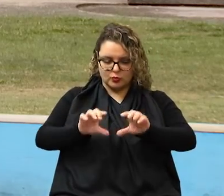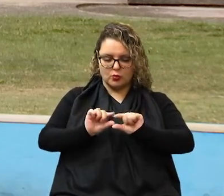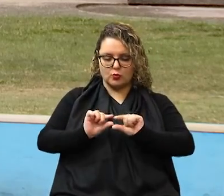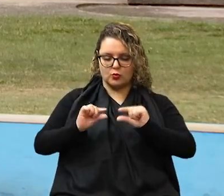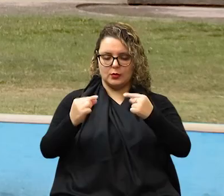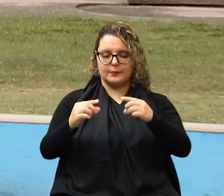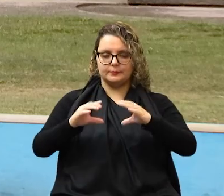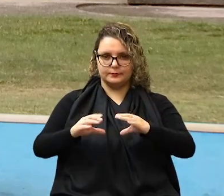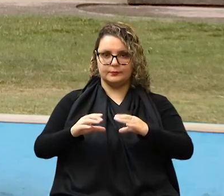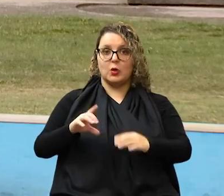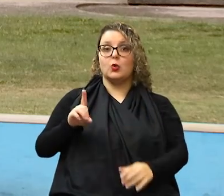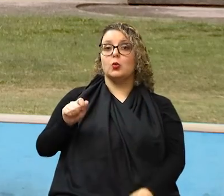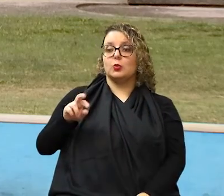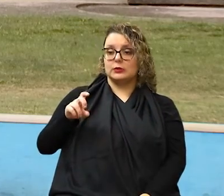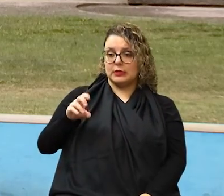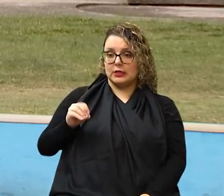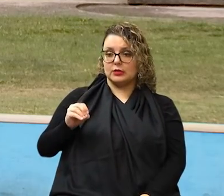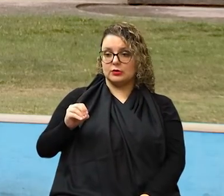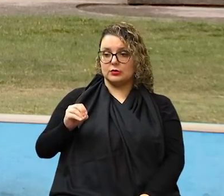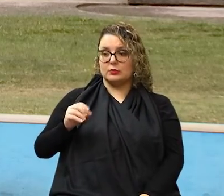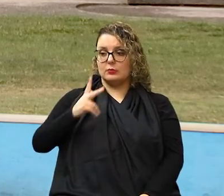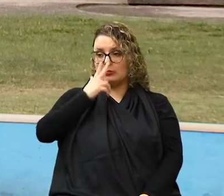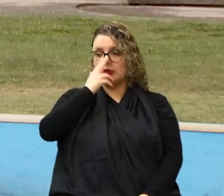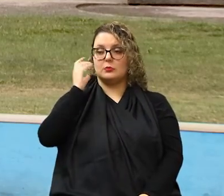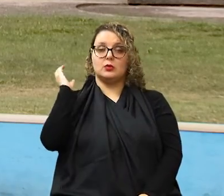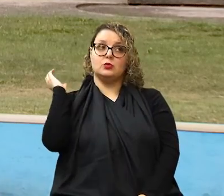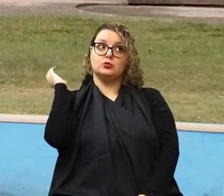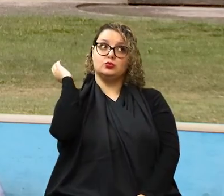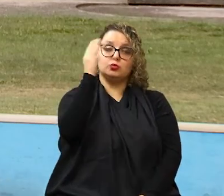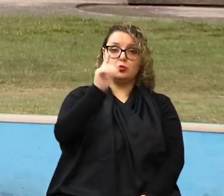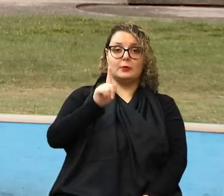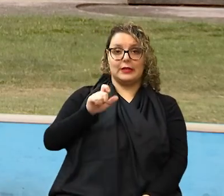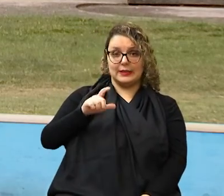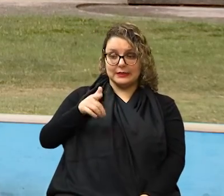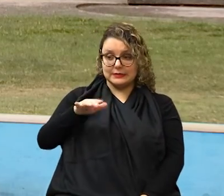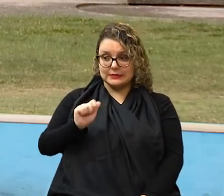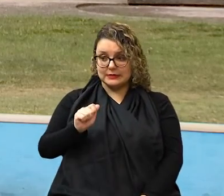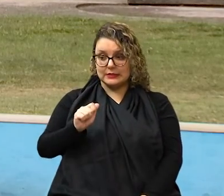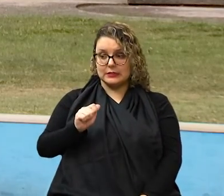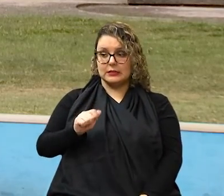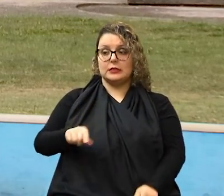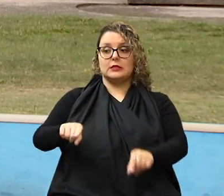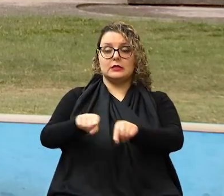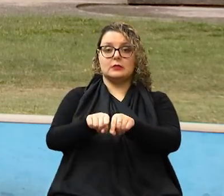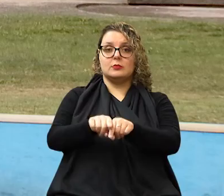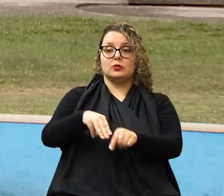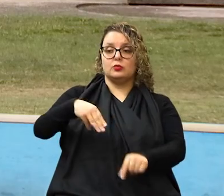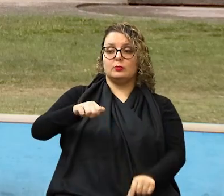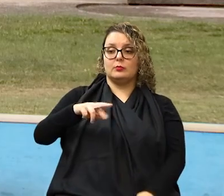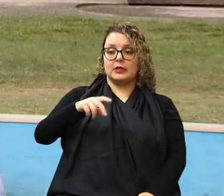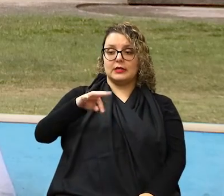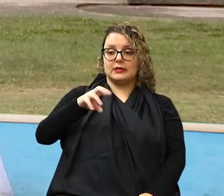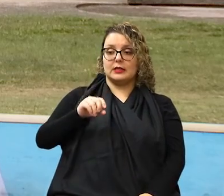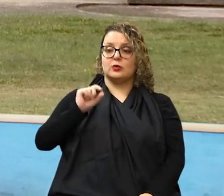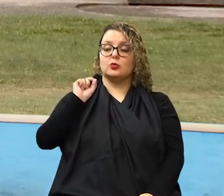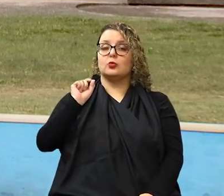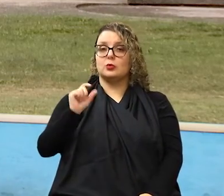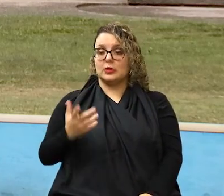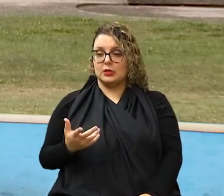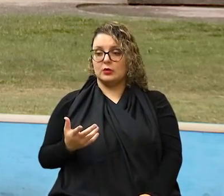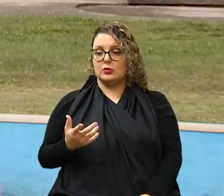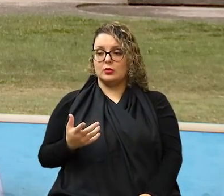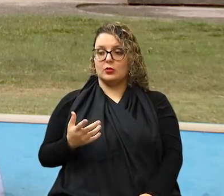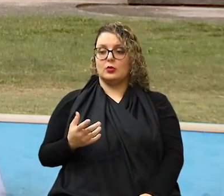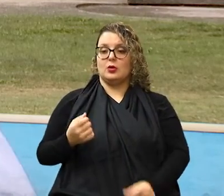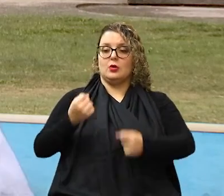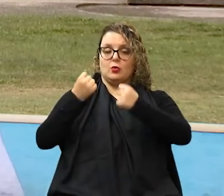disco redondo, o lançamento do dardo, parecido com uma lança, vamos dizer assim, e o lançamento do martelo, que nada mais